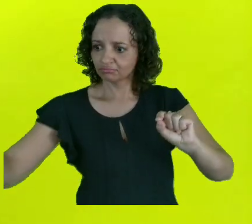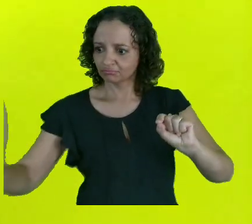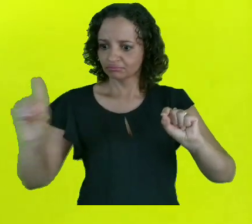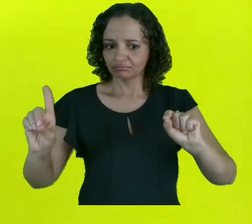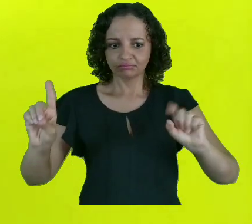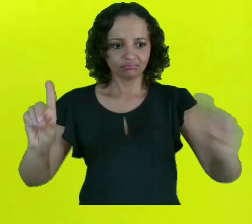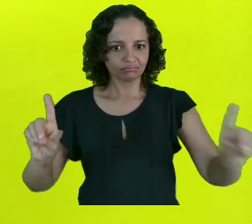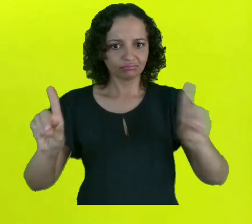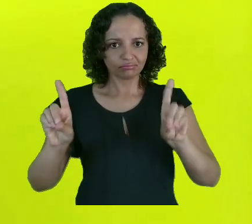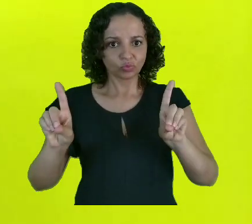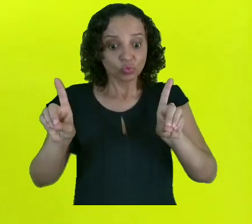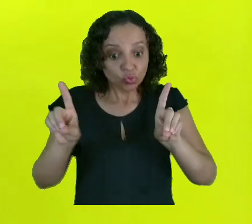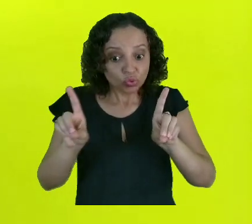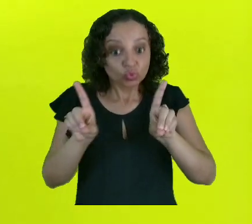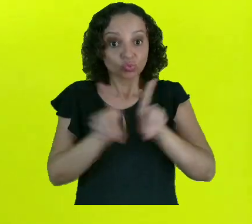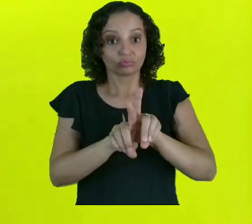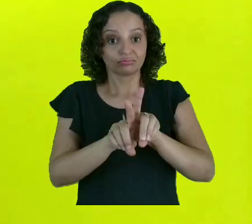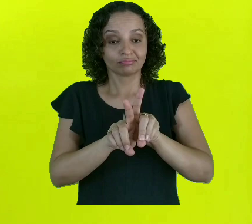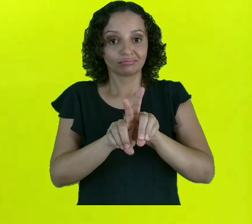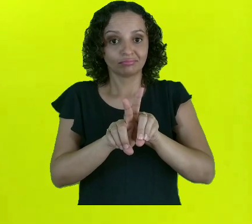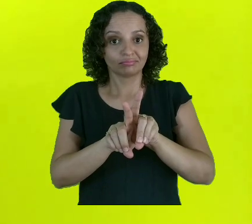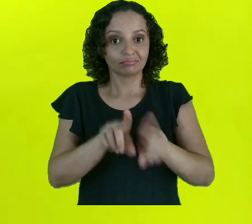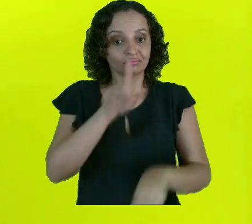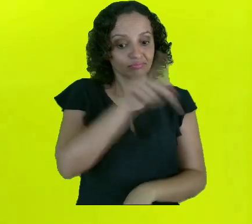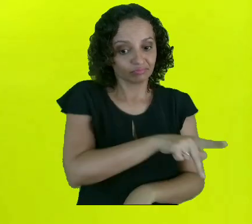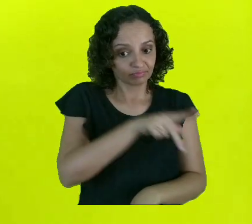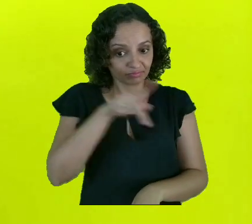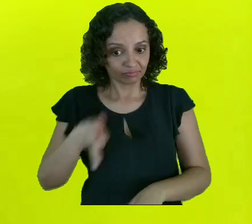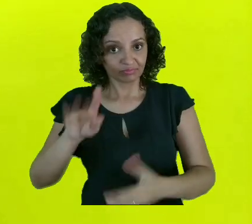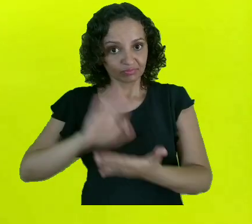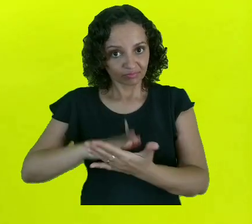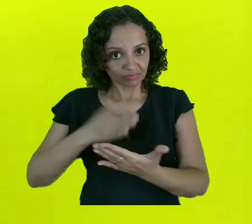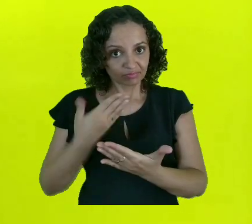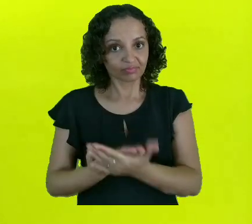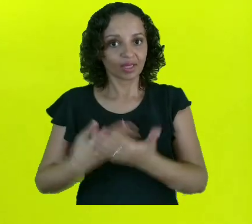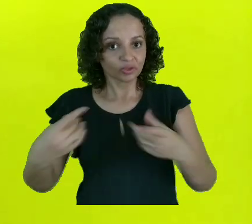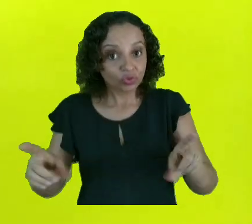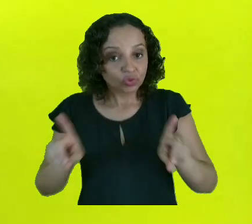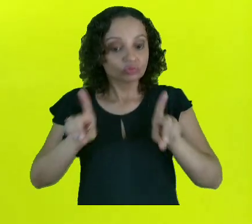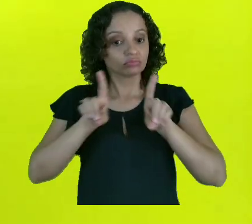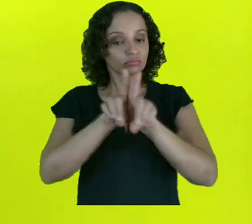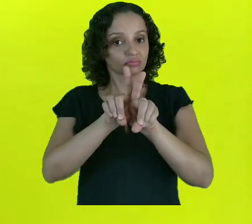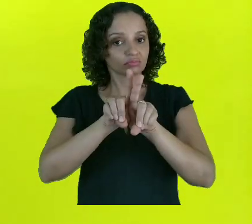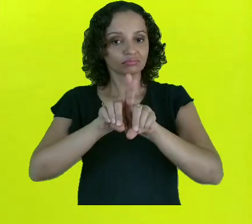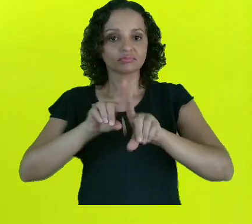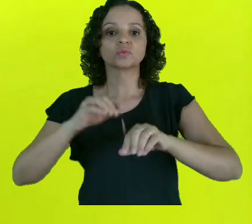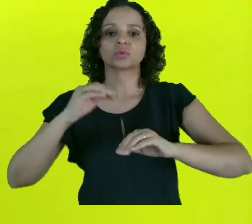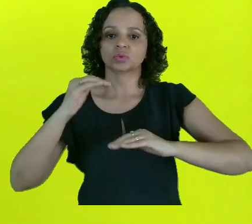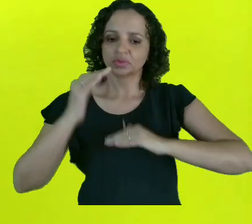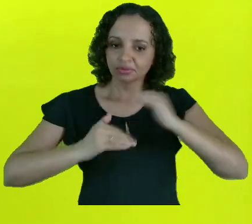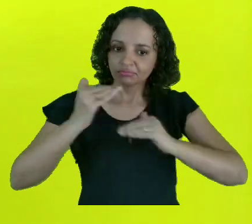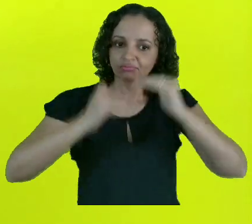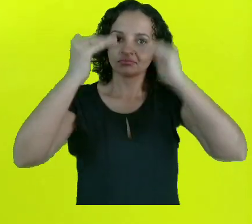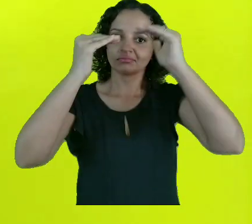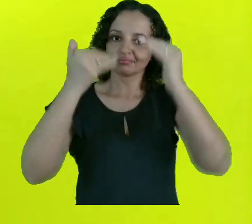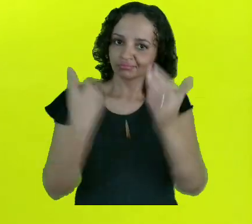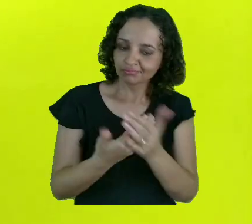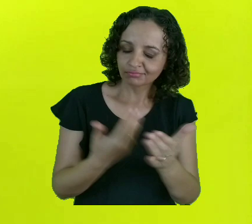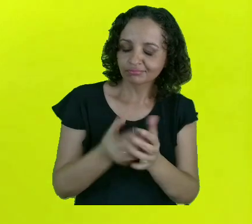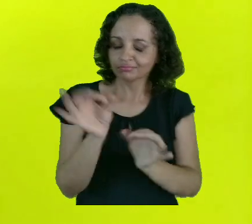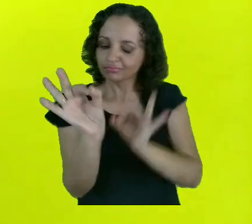estejam juntos nesse processo, estejam juntos nesse desenvolvimento da aula.